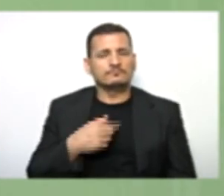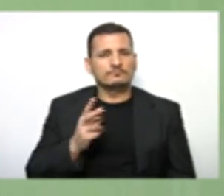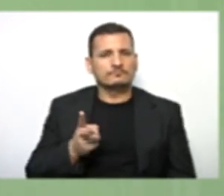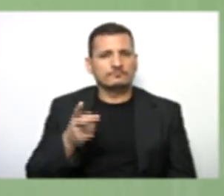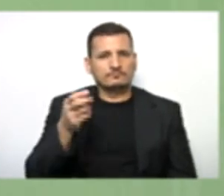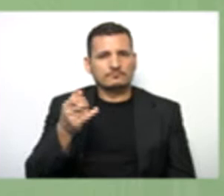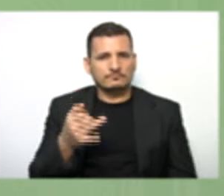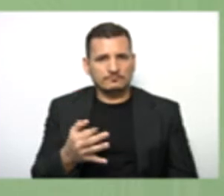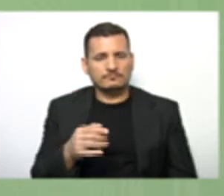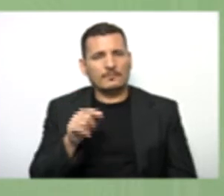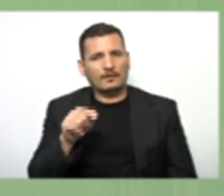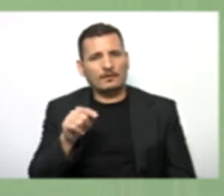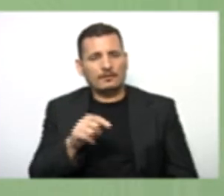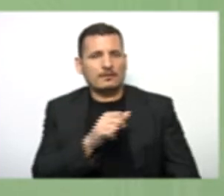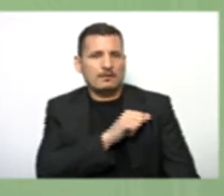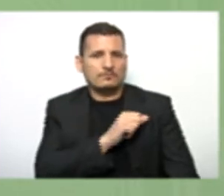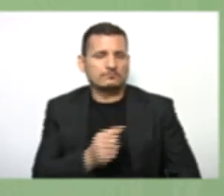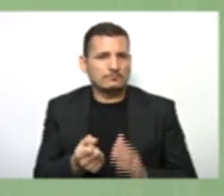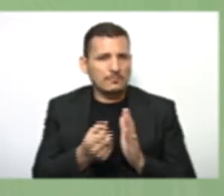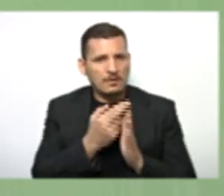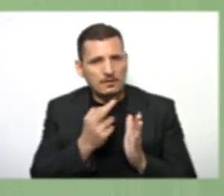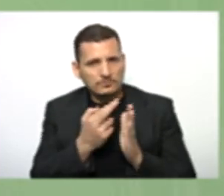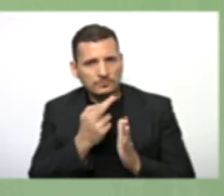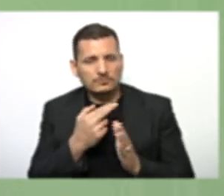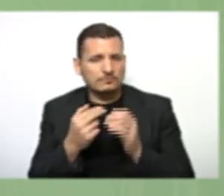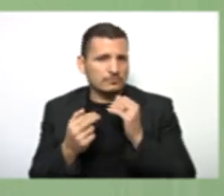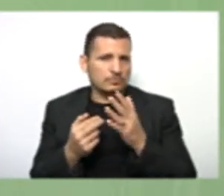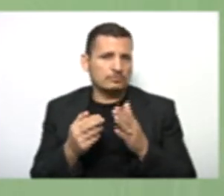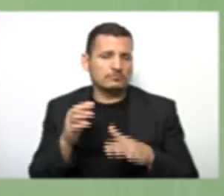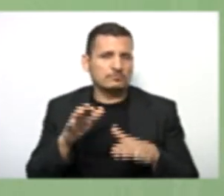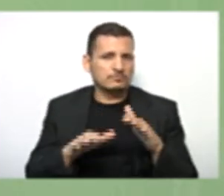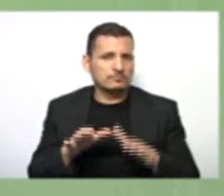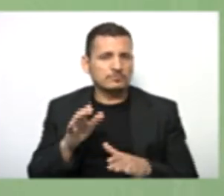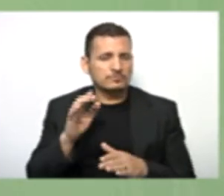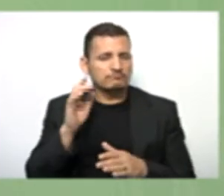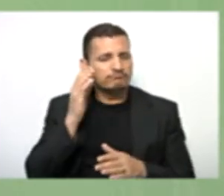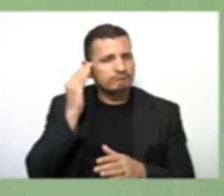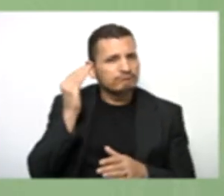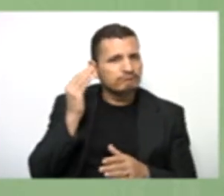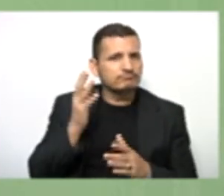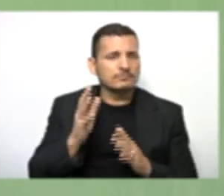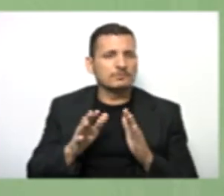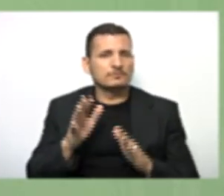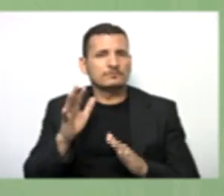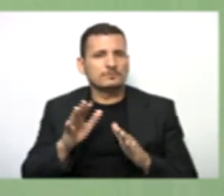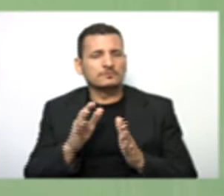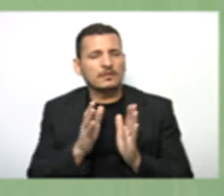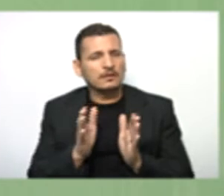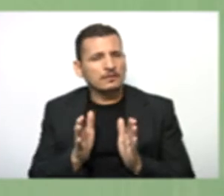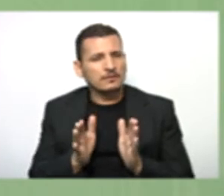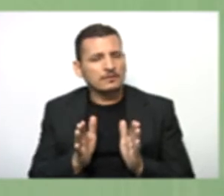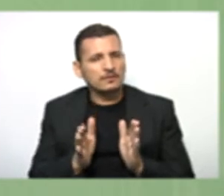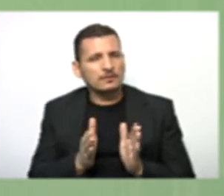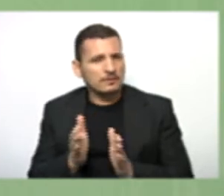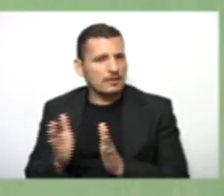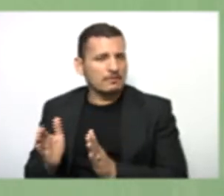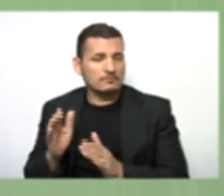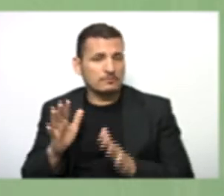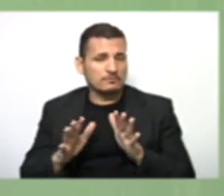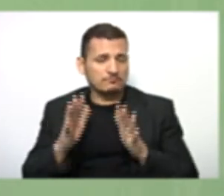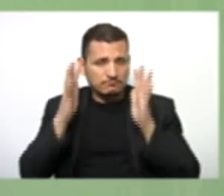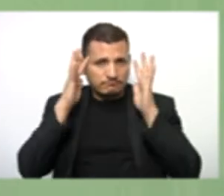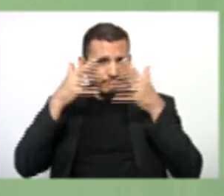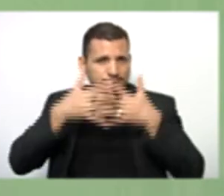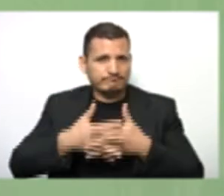participações são importantes para a gente ver isso. Às vezes, foge, né, um estado e etapas e tal, isso pode gerar uma Não fica